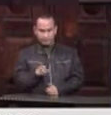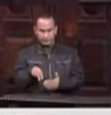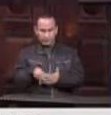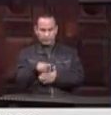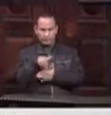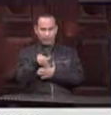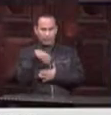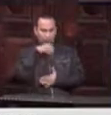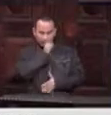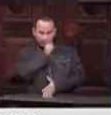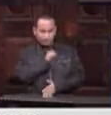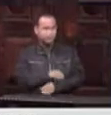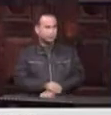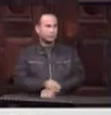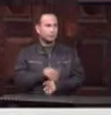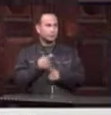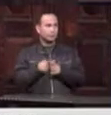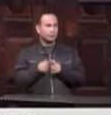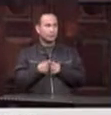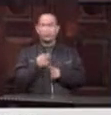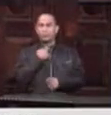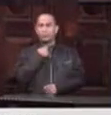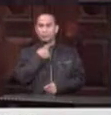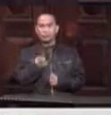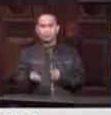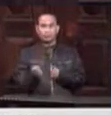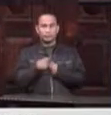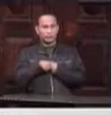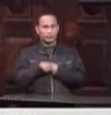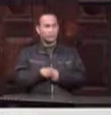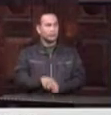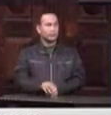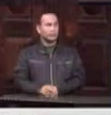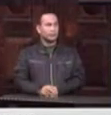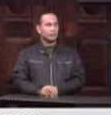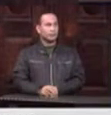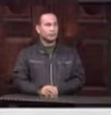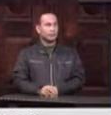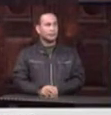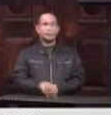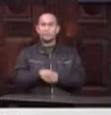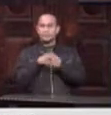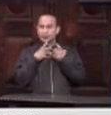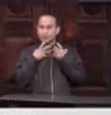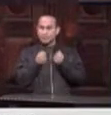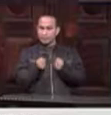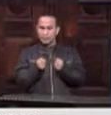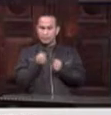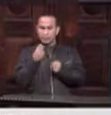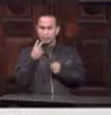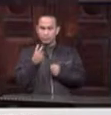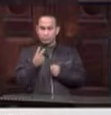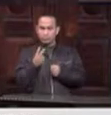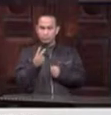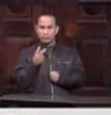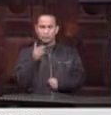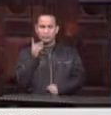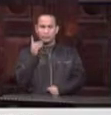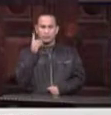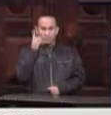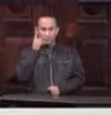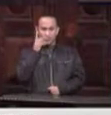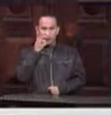vai ser rápida, porque eu não posso ousar em permitir que dois deputados da estirpe de Paulo